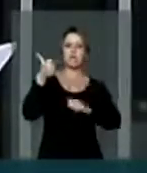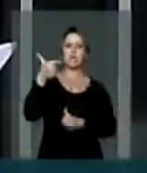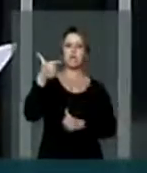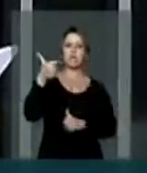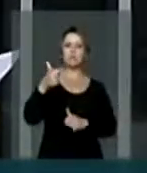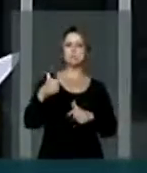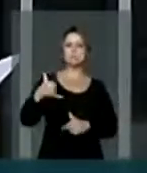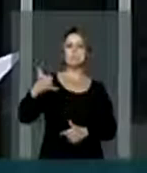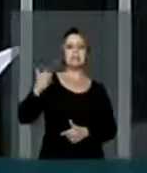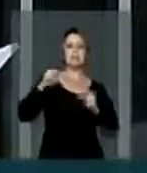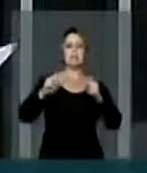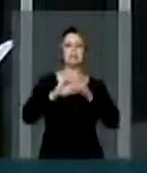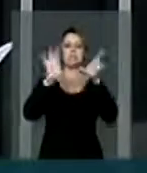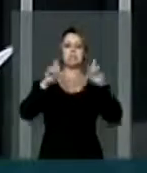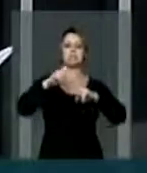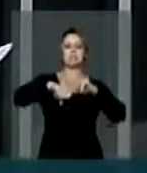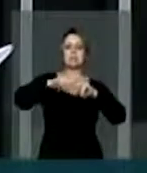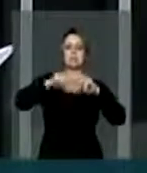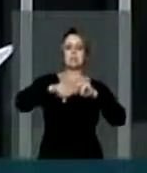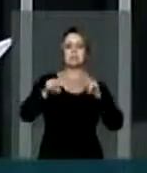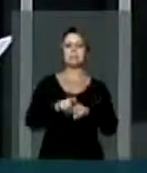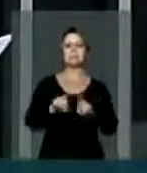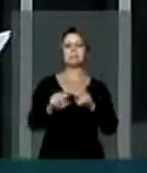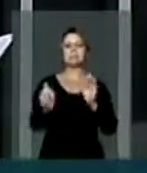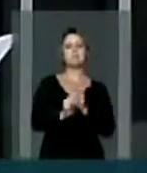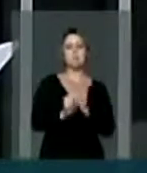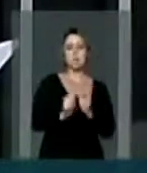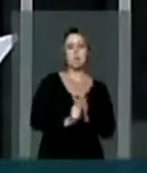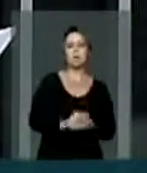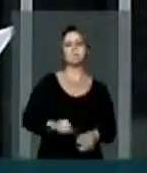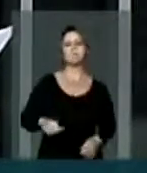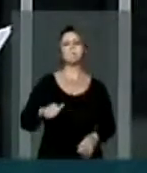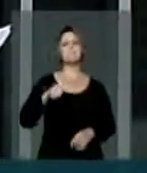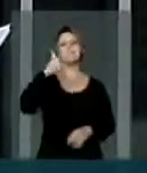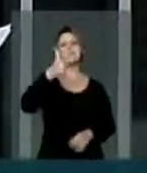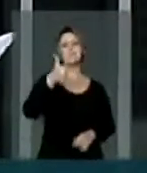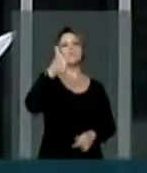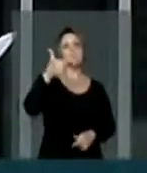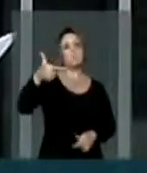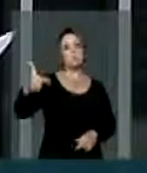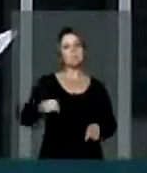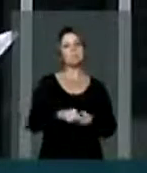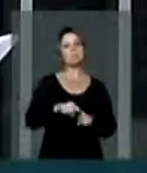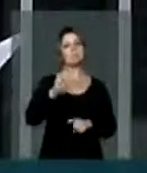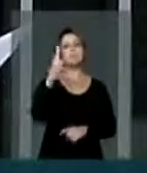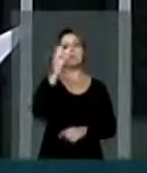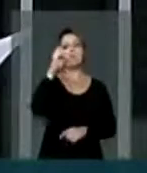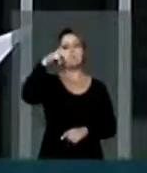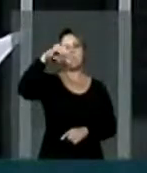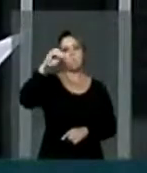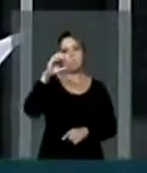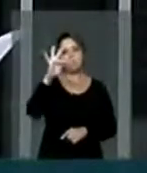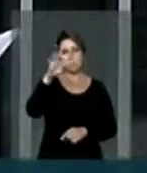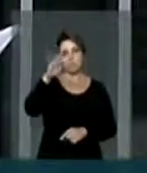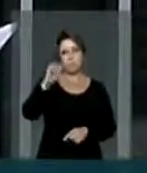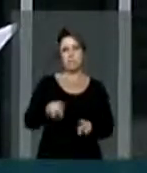do uso de drogas e a inclusão do PLC 122, intitulada como anti-homofobia. Em relação ao